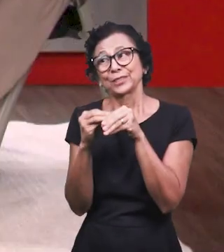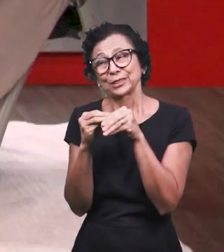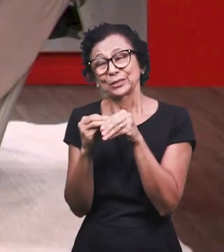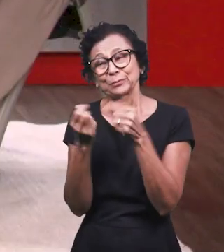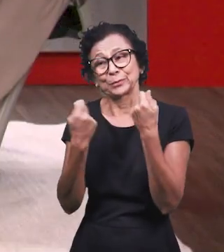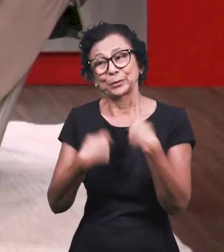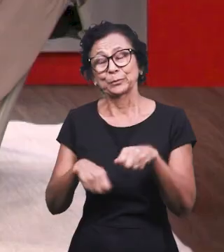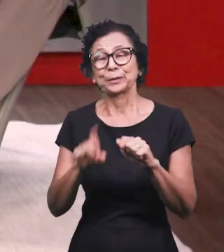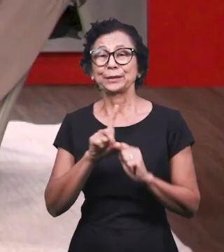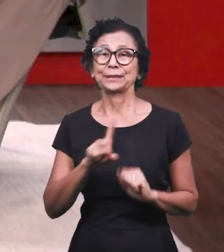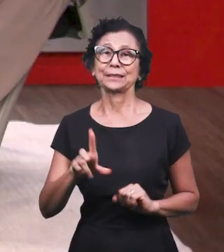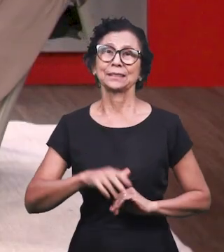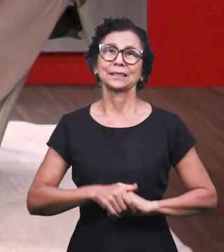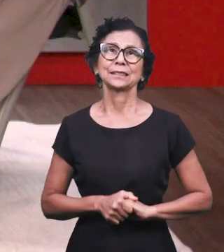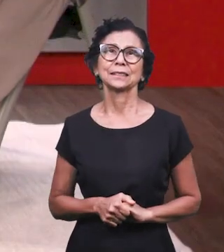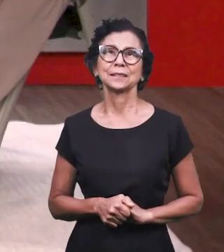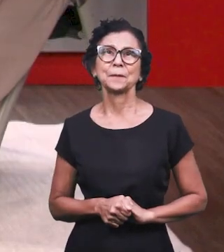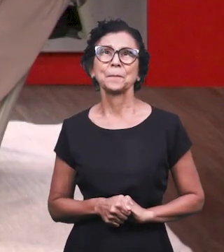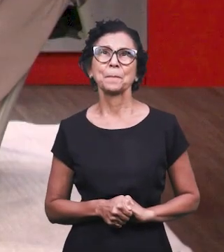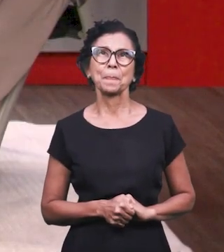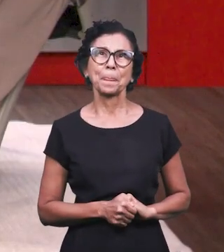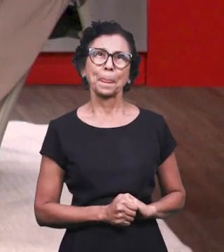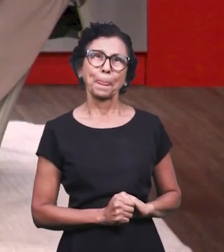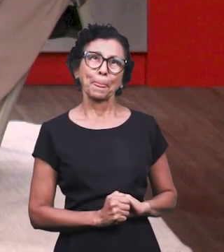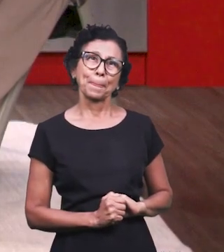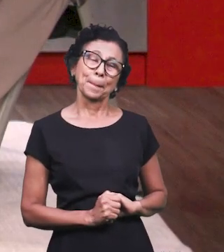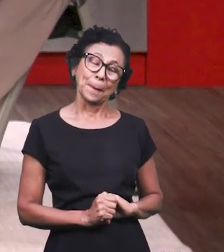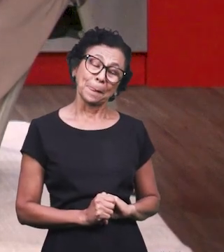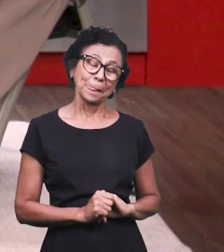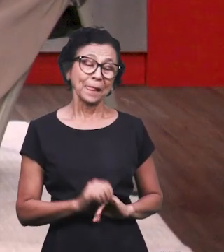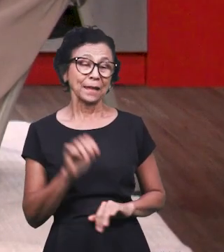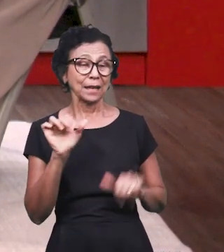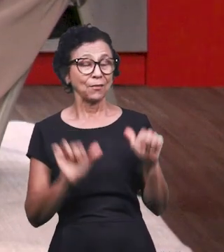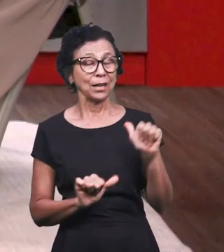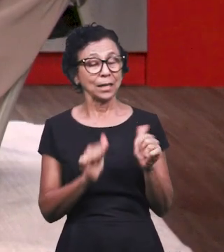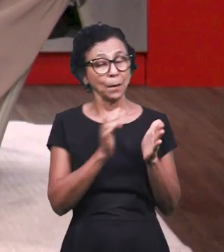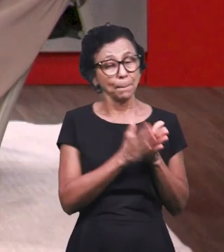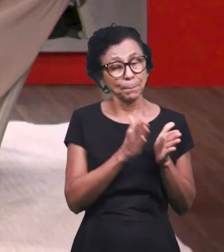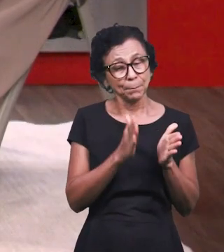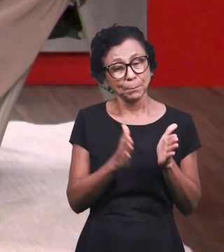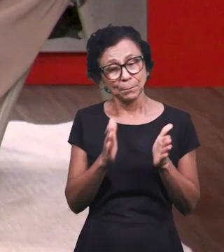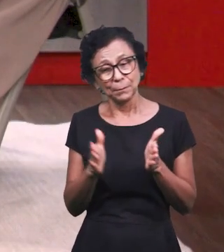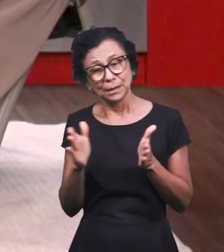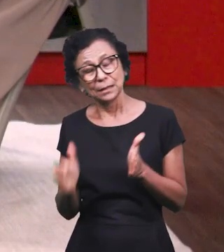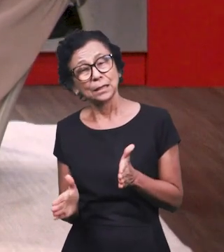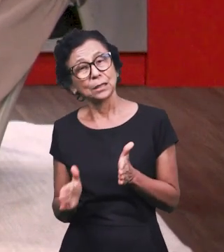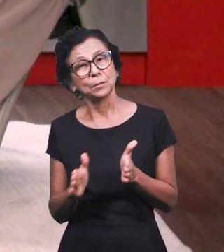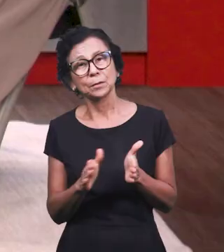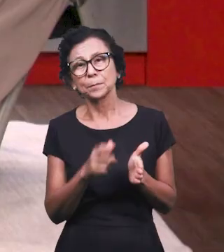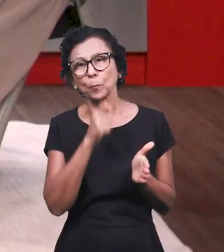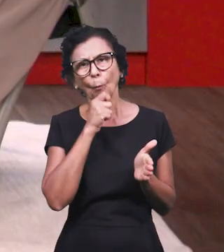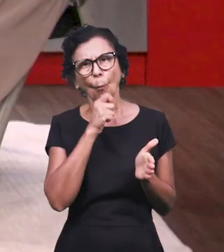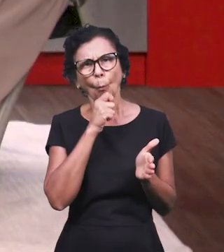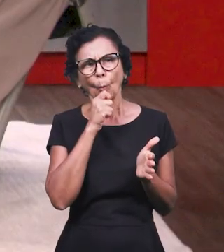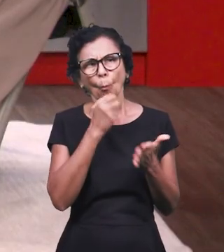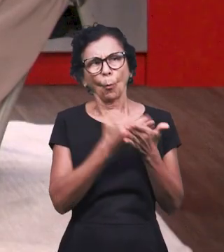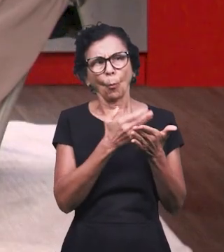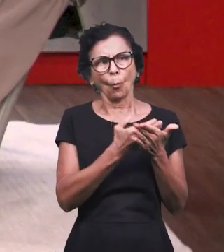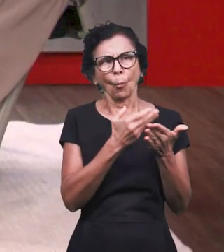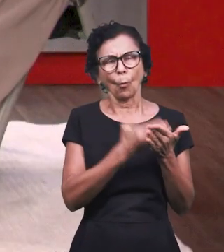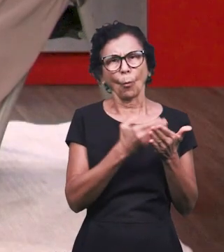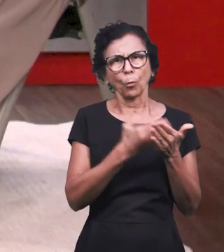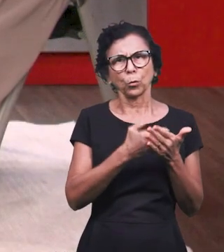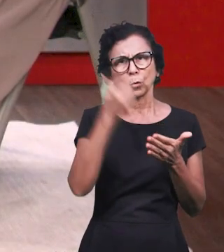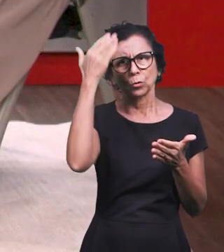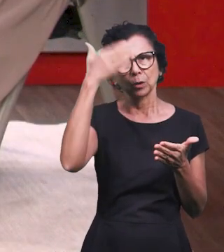se for usar com muita moderação e muito pausado, né? é porque não tem muito estudo ainda e não se vê o